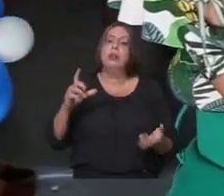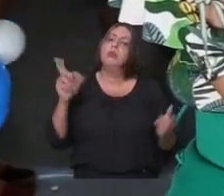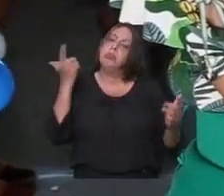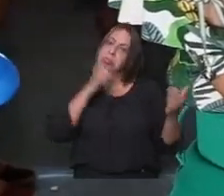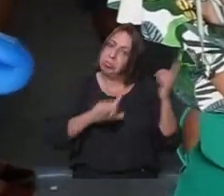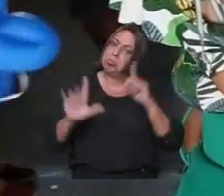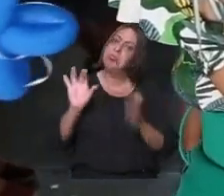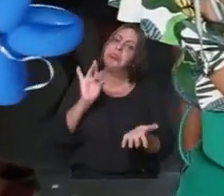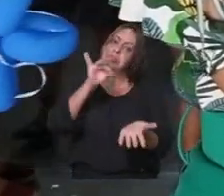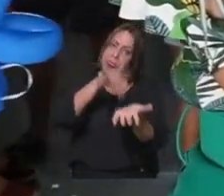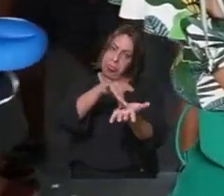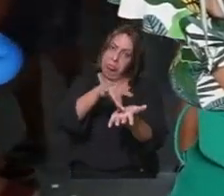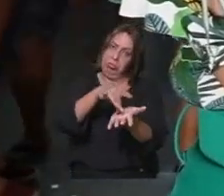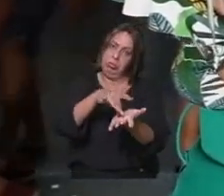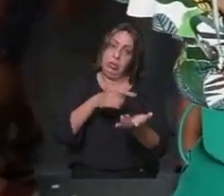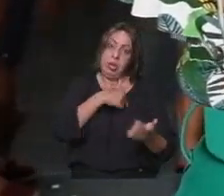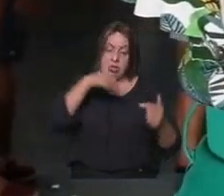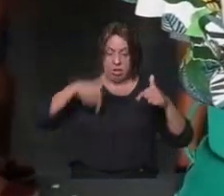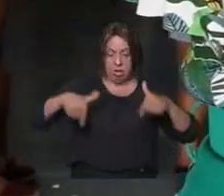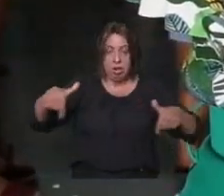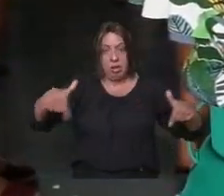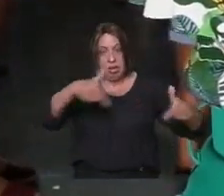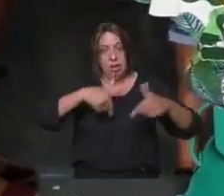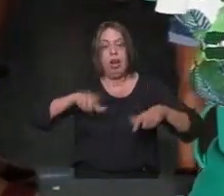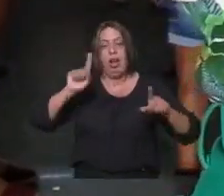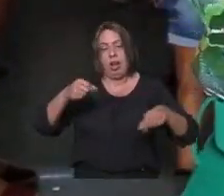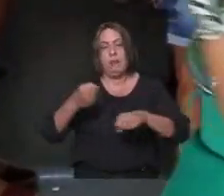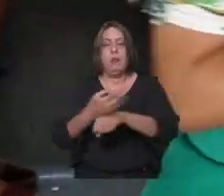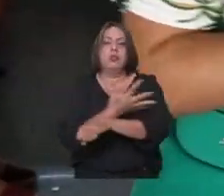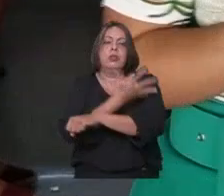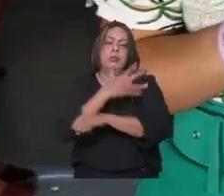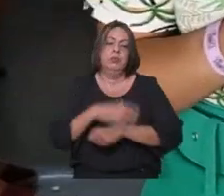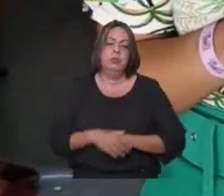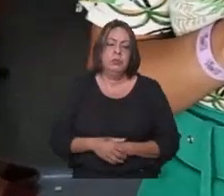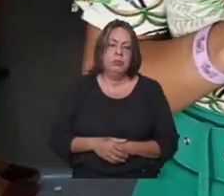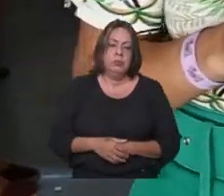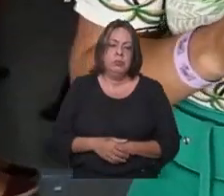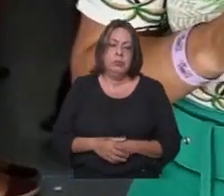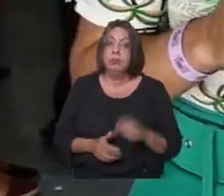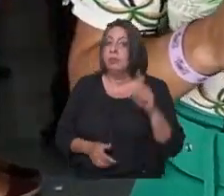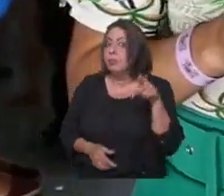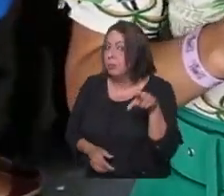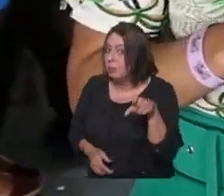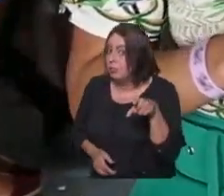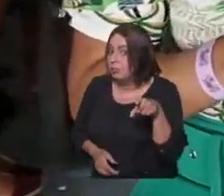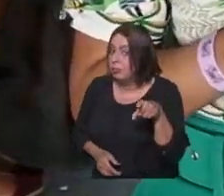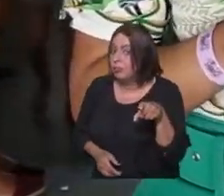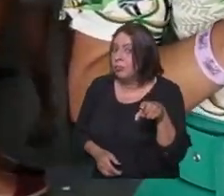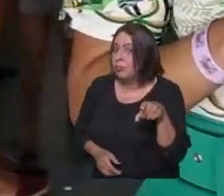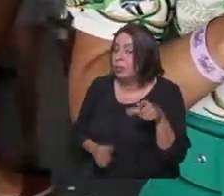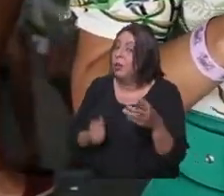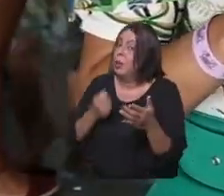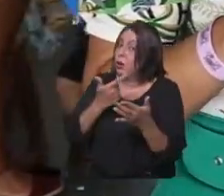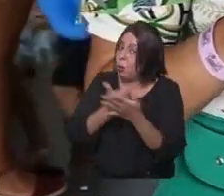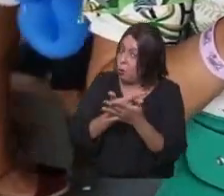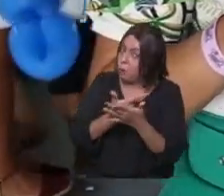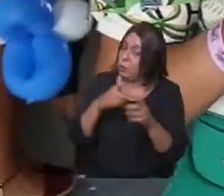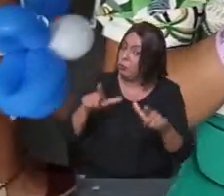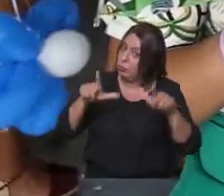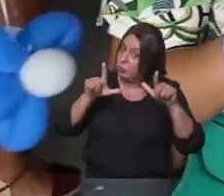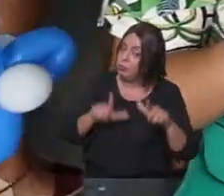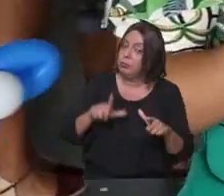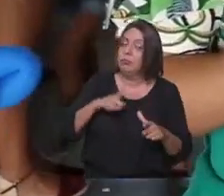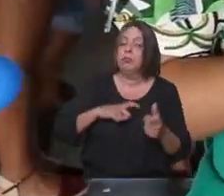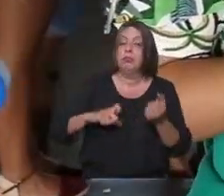para a gente que está aqui, cada ano é uma emoção. Pois é, então, ó, adquira o seu CajuCap e ajude